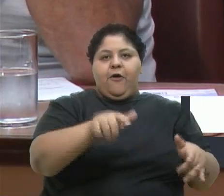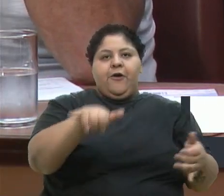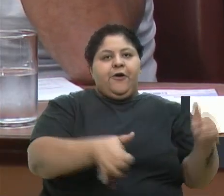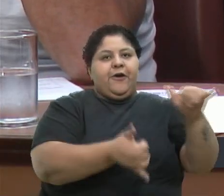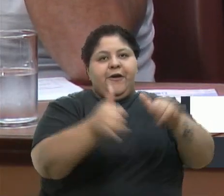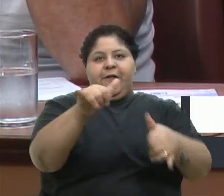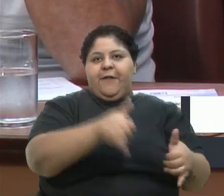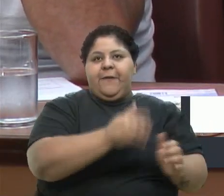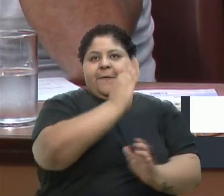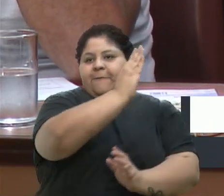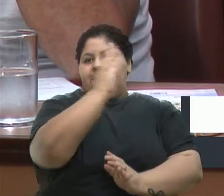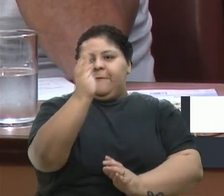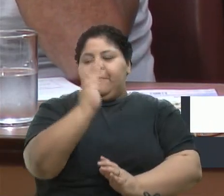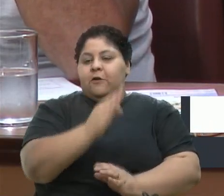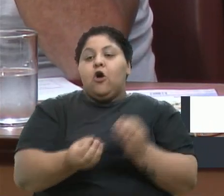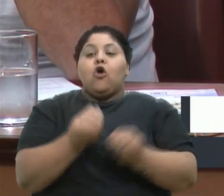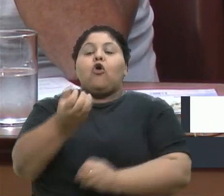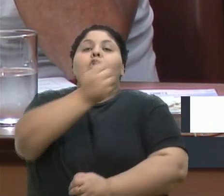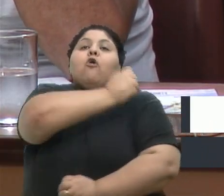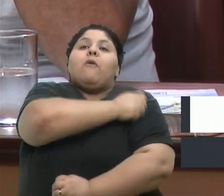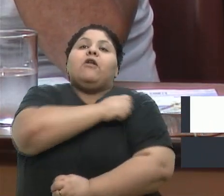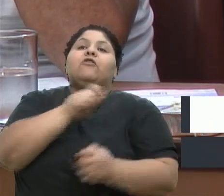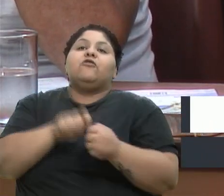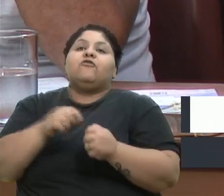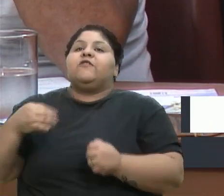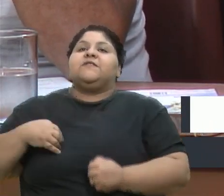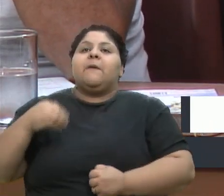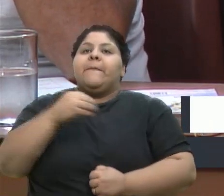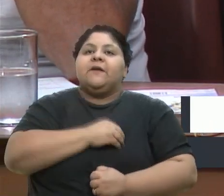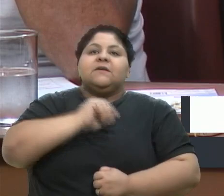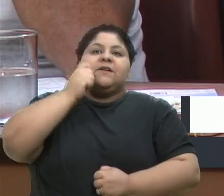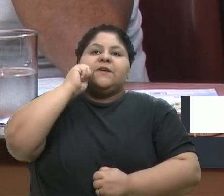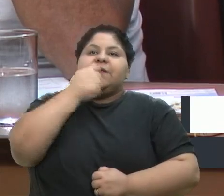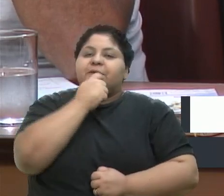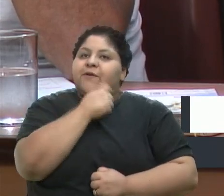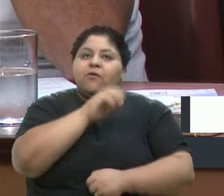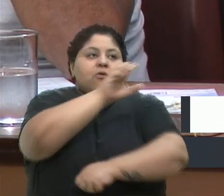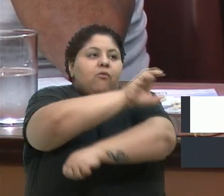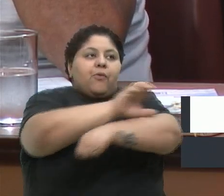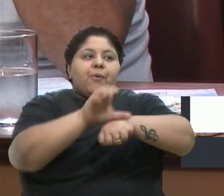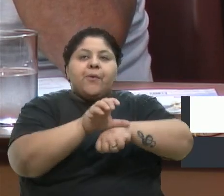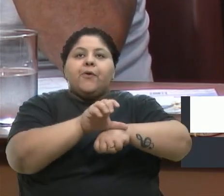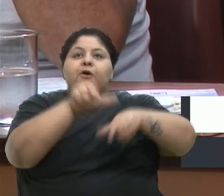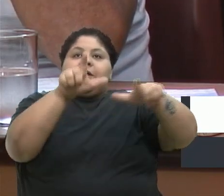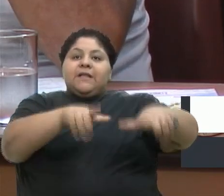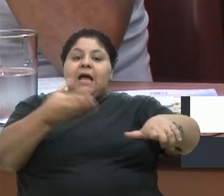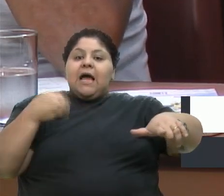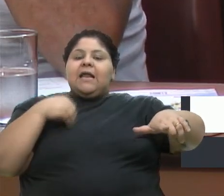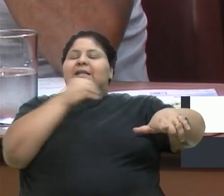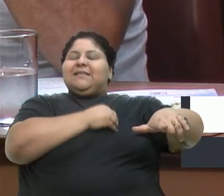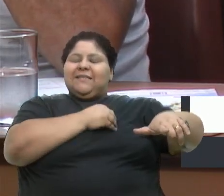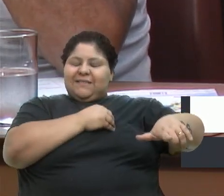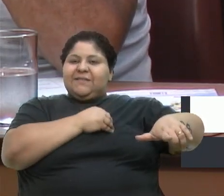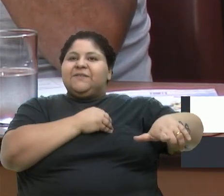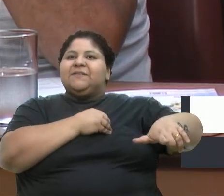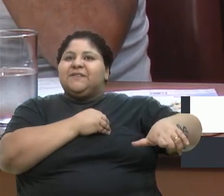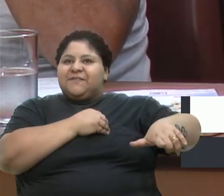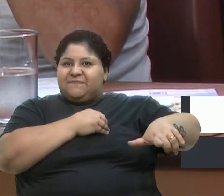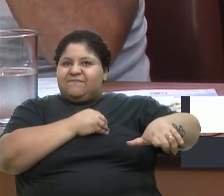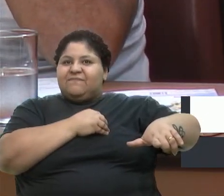para a biblioteca. Como que um aluno vai fazer medicina, odonto, vai fazer cursos na área da saúde, bem lembrado,